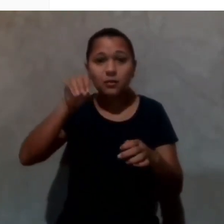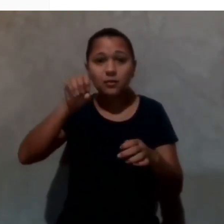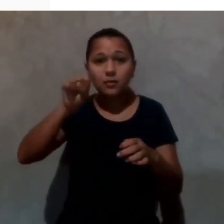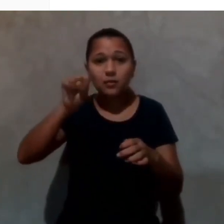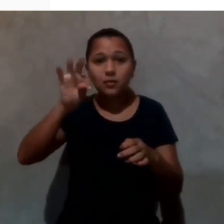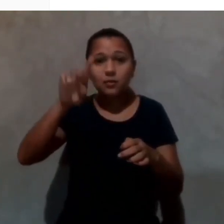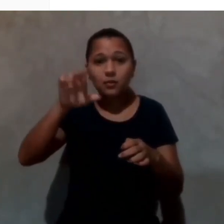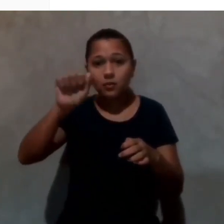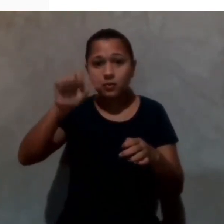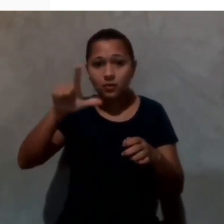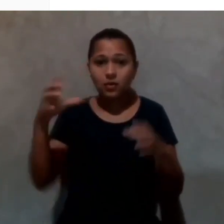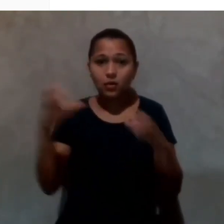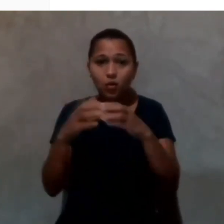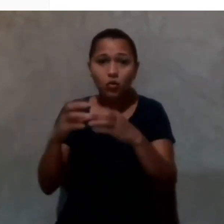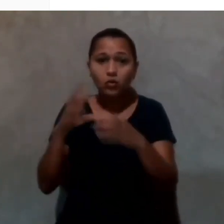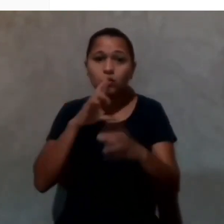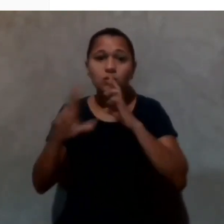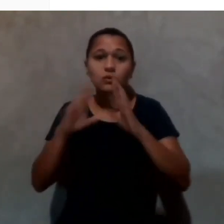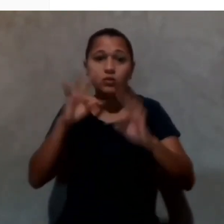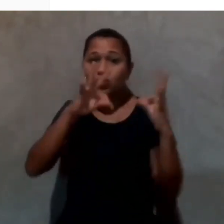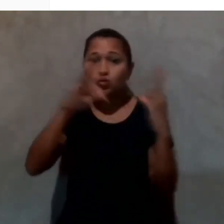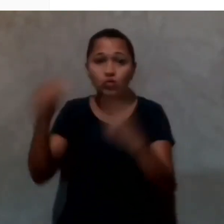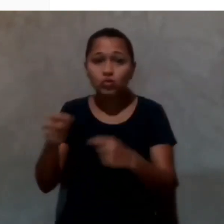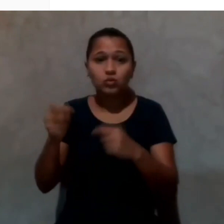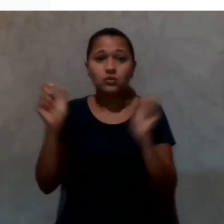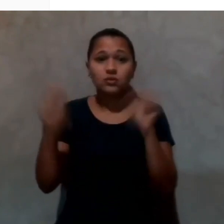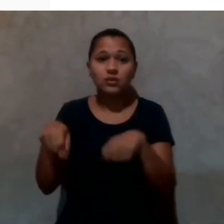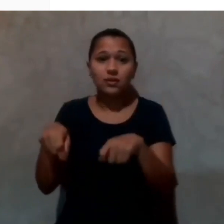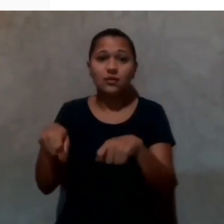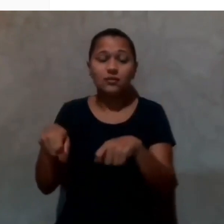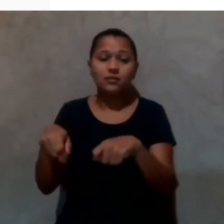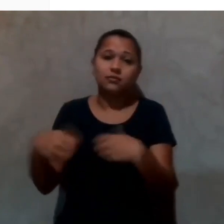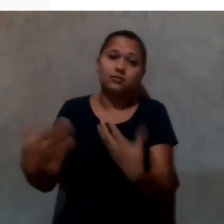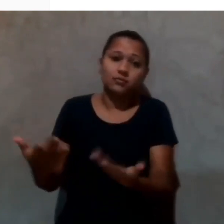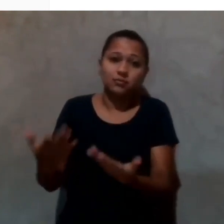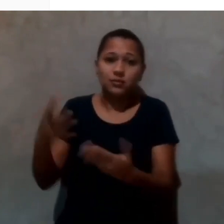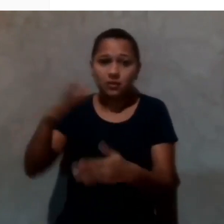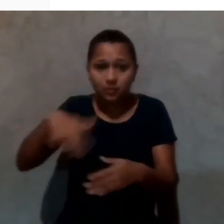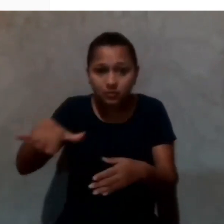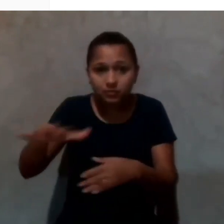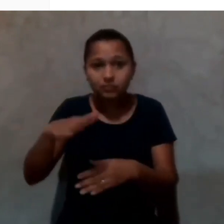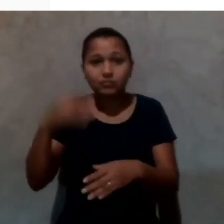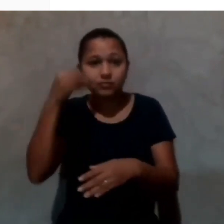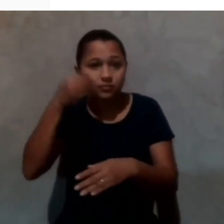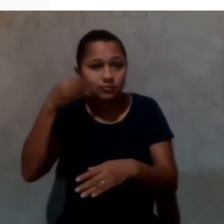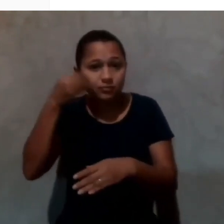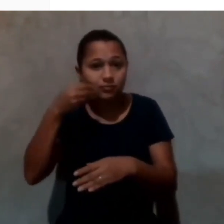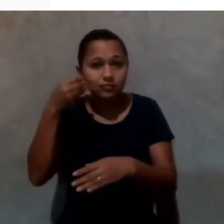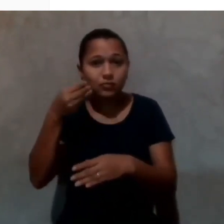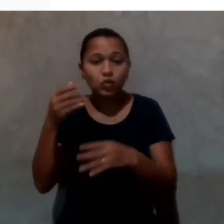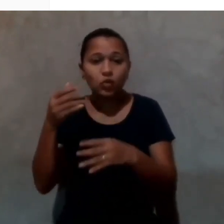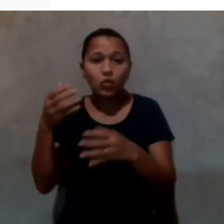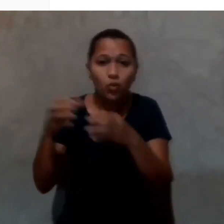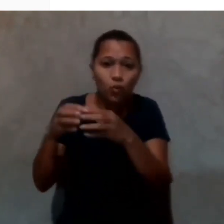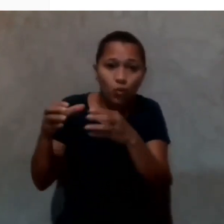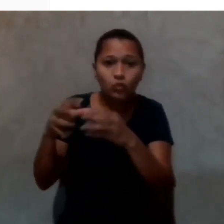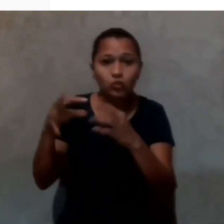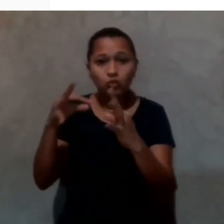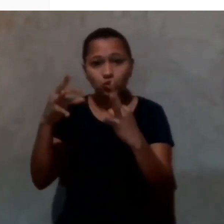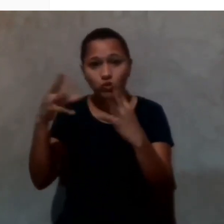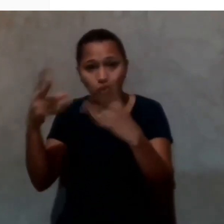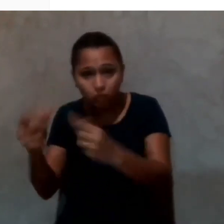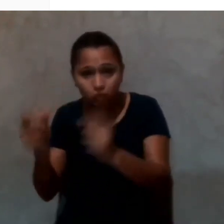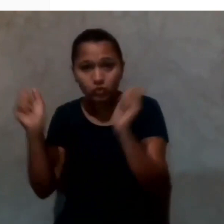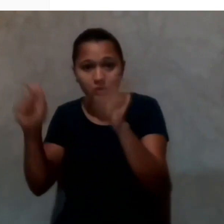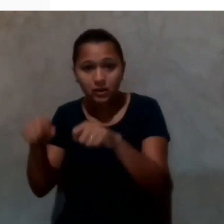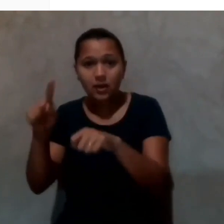representa esse evento vai ser o conjunto formado pelos números 5 e 6, que são os números maiores do que 4 dentro do meu espaço amostral.